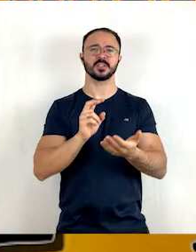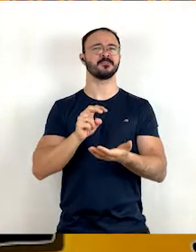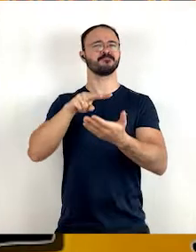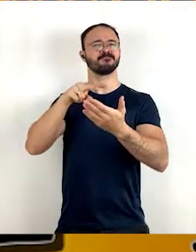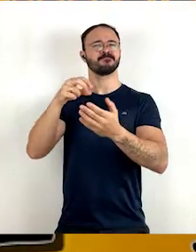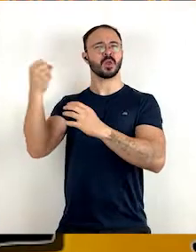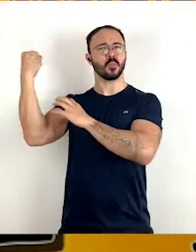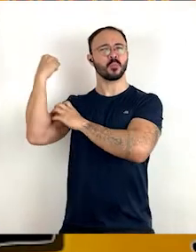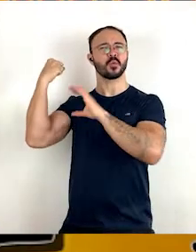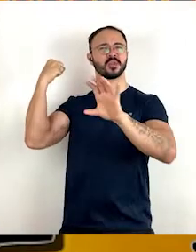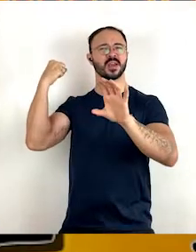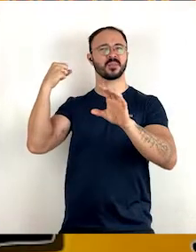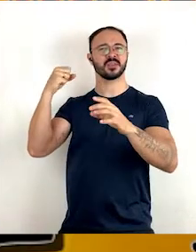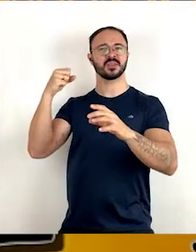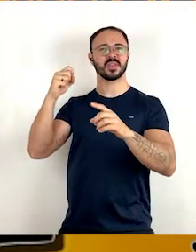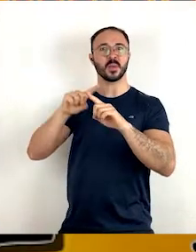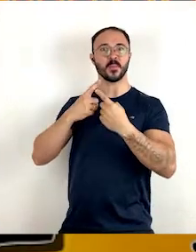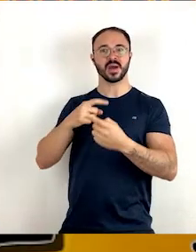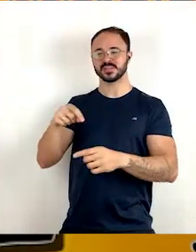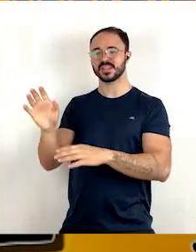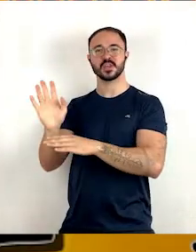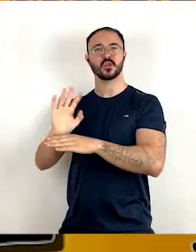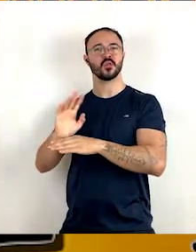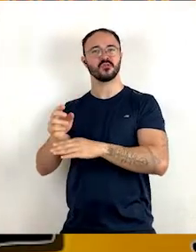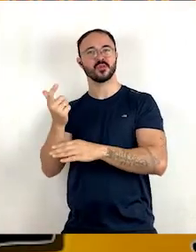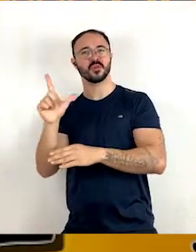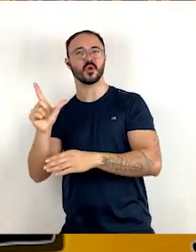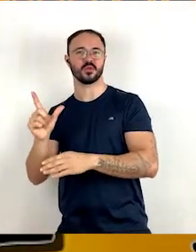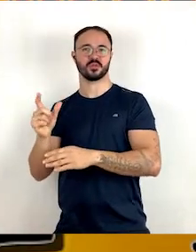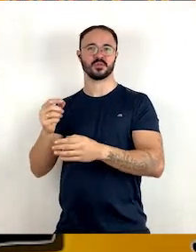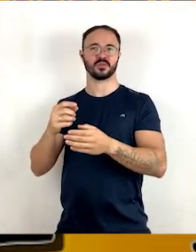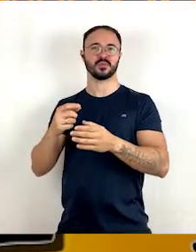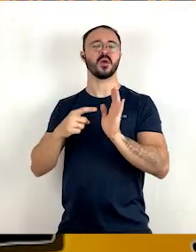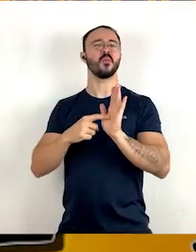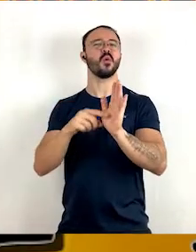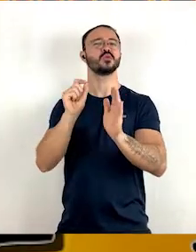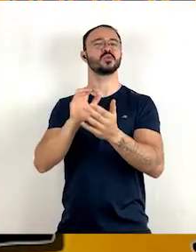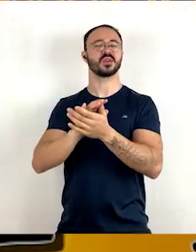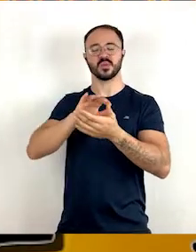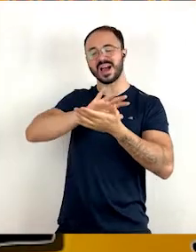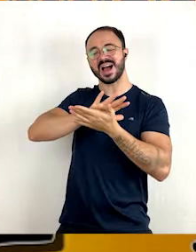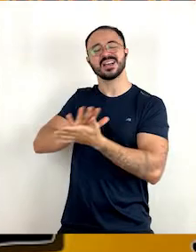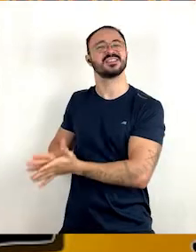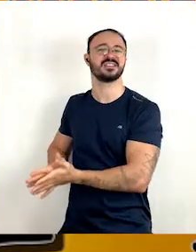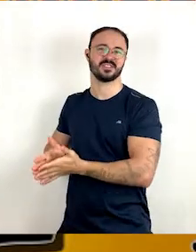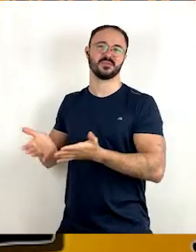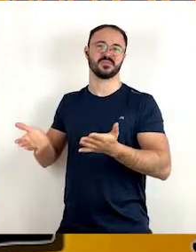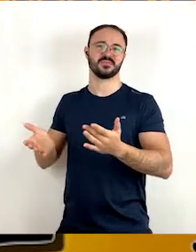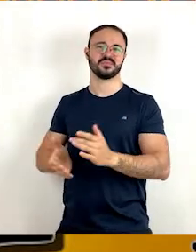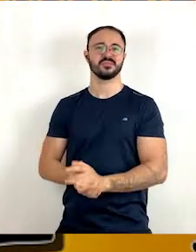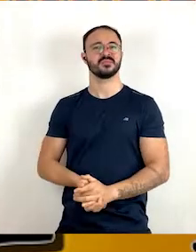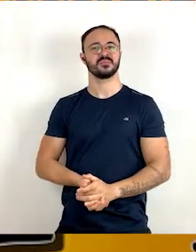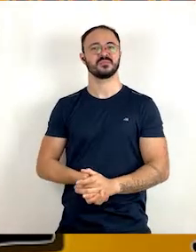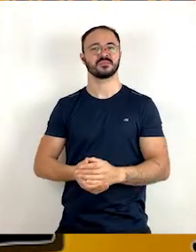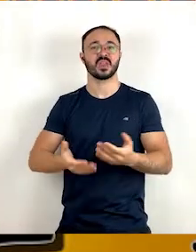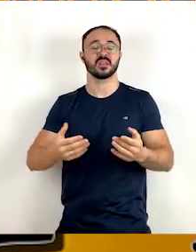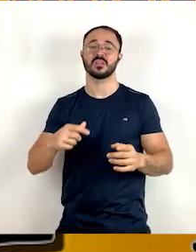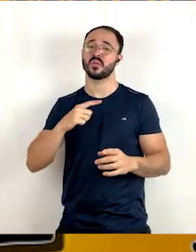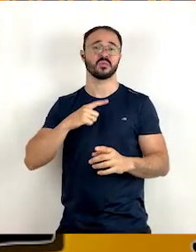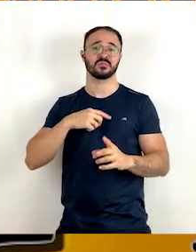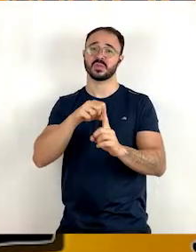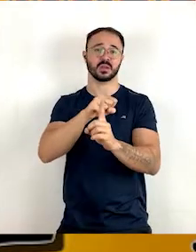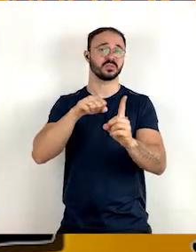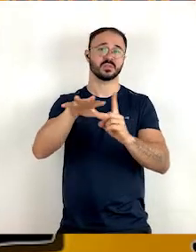o racismo se mostrando. Né, o quanto que nós, historicamente, nós temos um limite, uma imposição